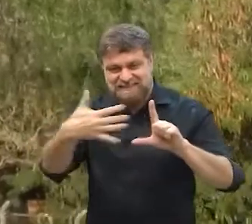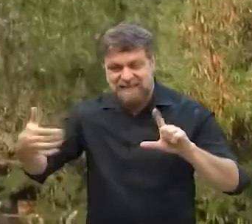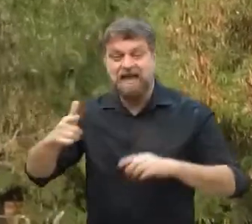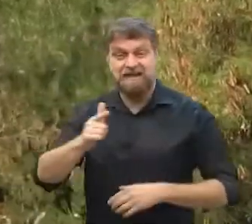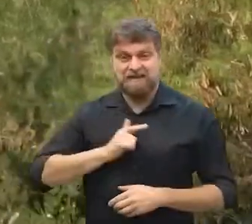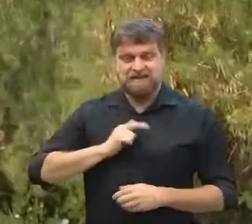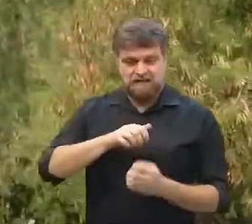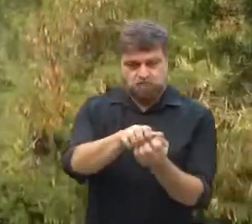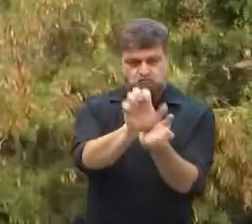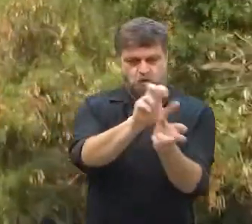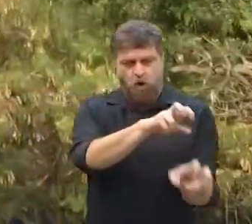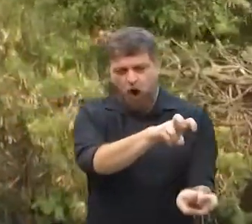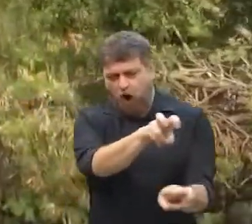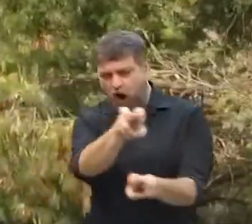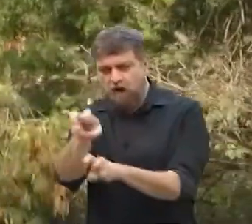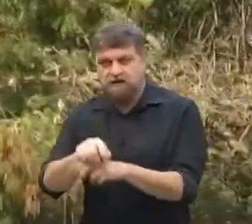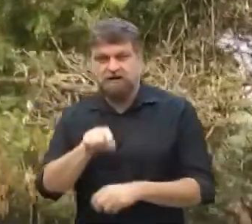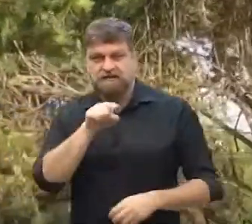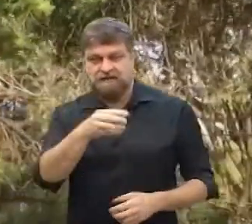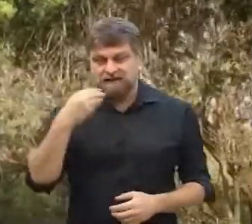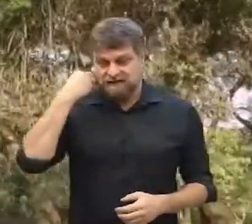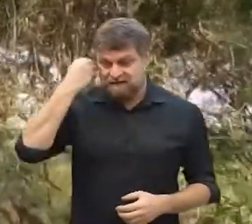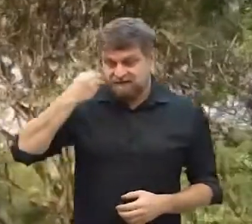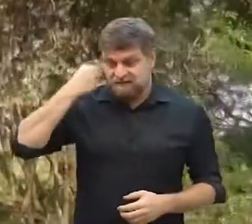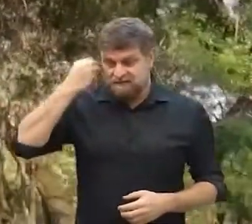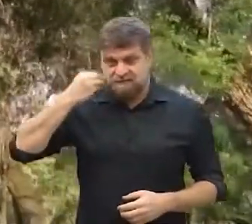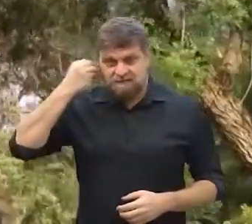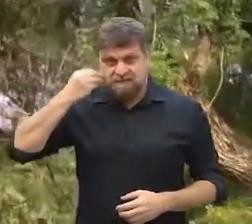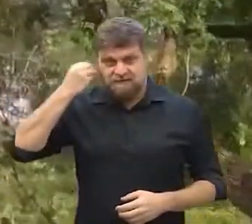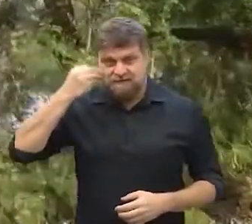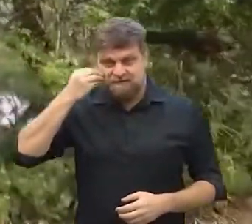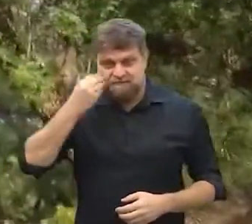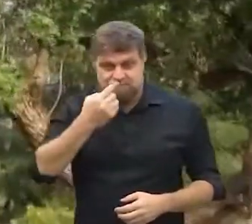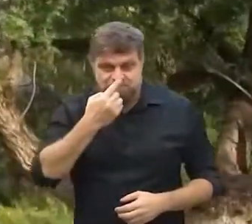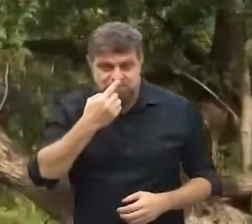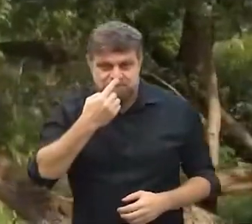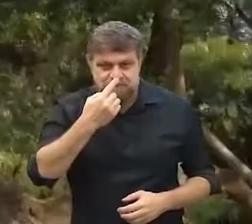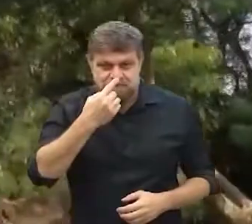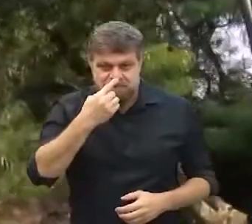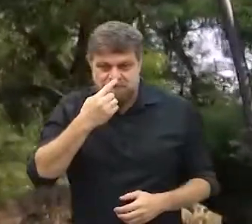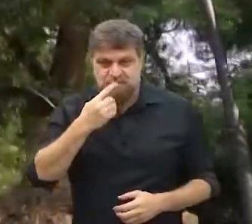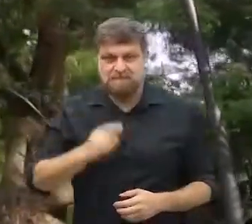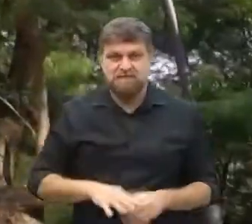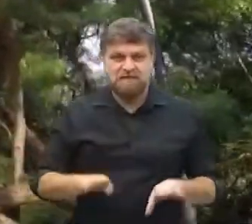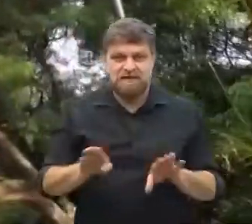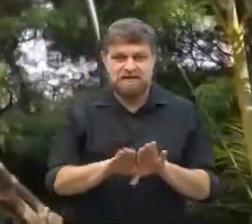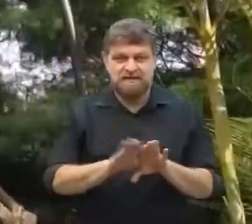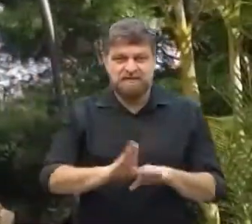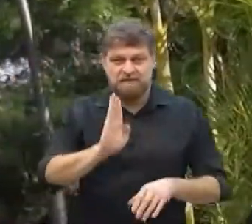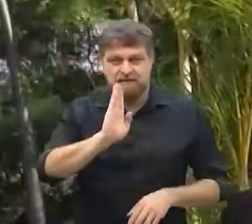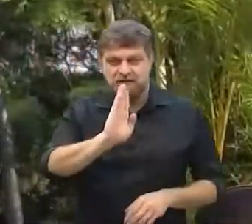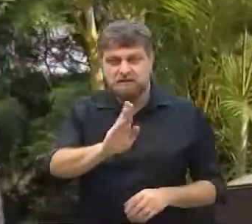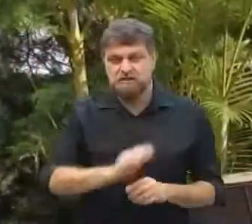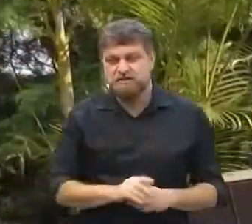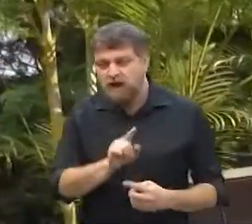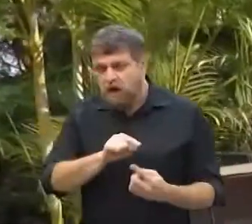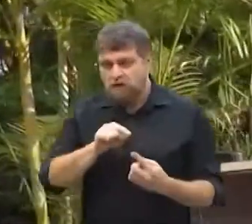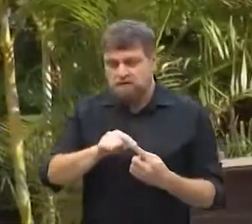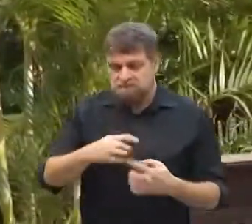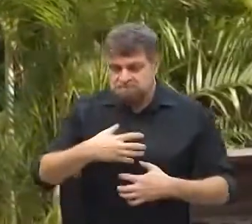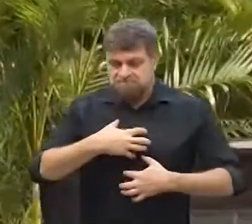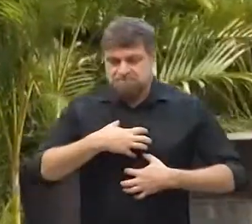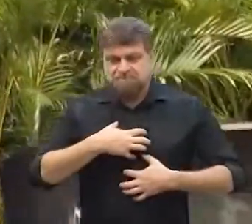dizer, você está vivenciando algo que é muito próximo de você, né? Sim. E ao mesmo tempo isso serve para